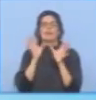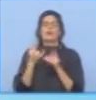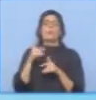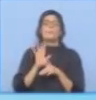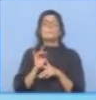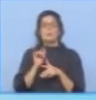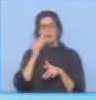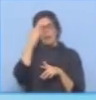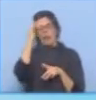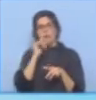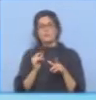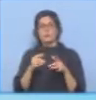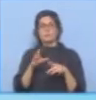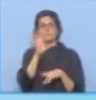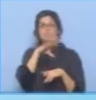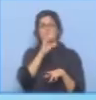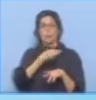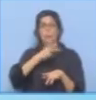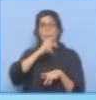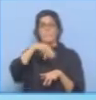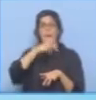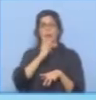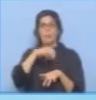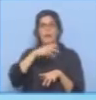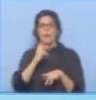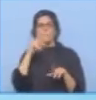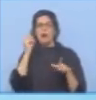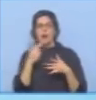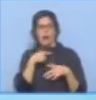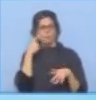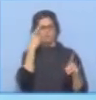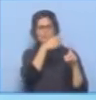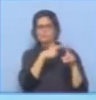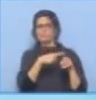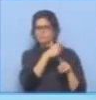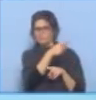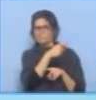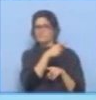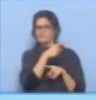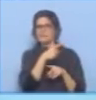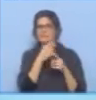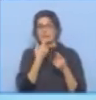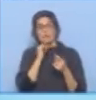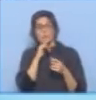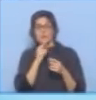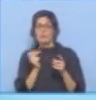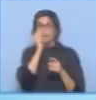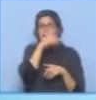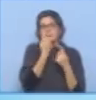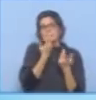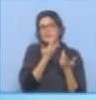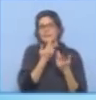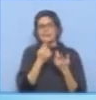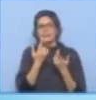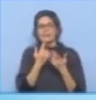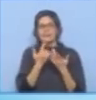o Panamá é um país também, que é uma hipótese também de irmos ao Panamá, que seria talvez um destino que não é fácil de ir, ou que não escolheríamos, e ir